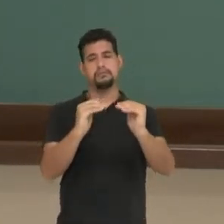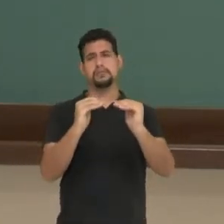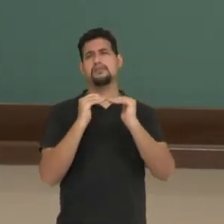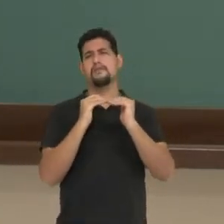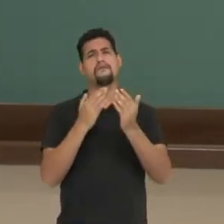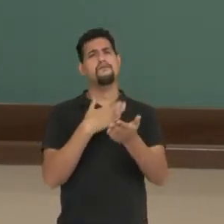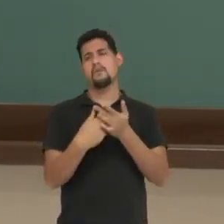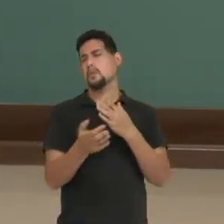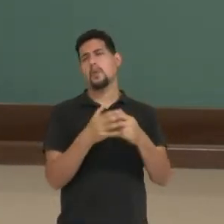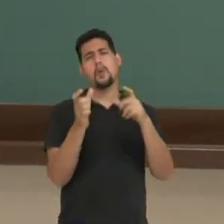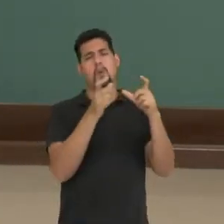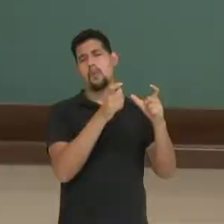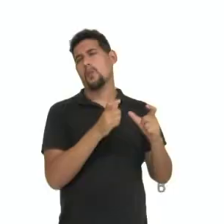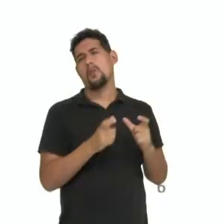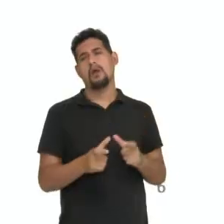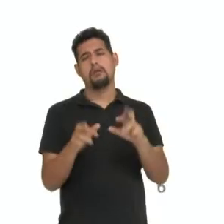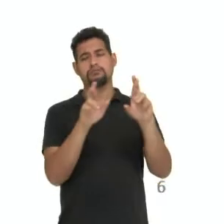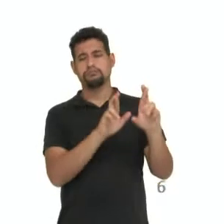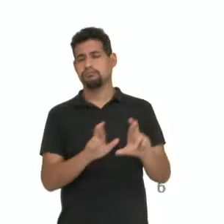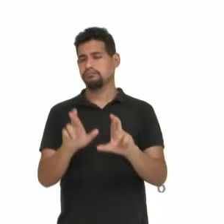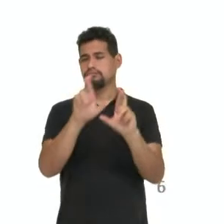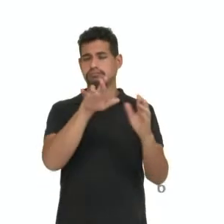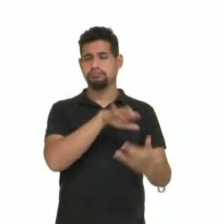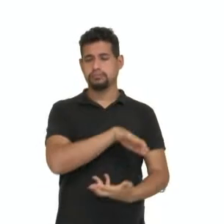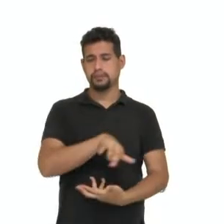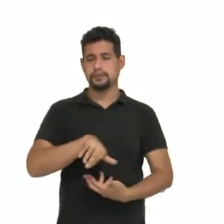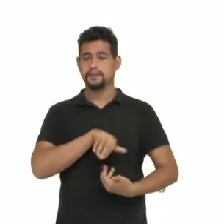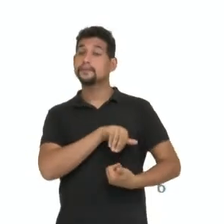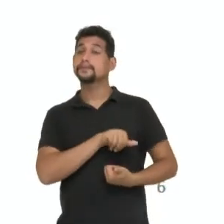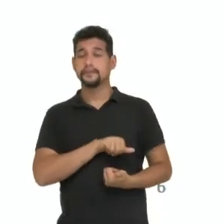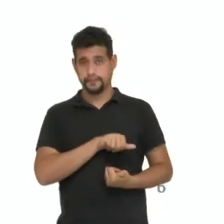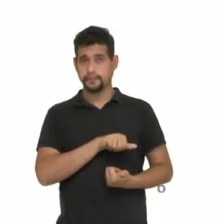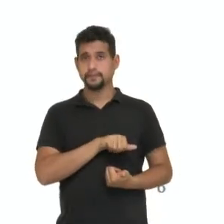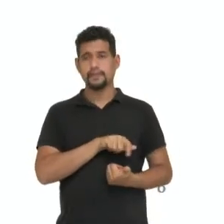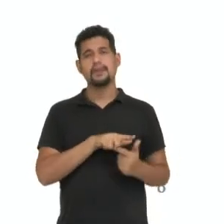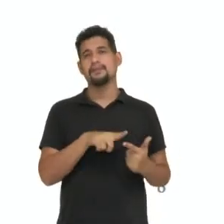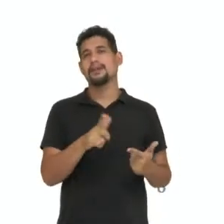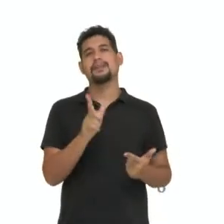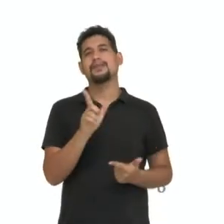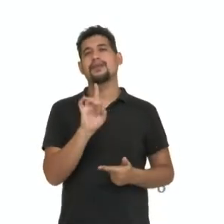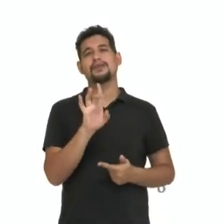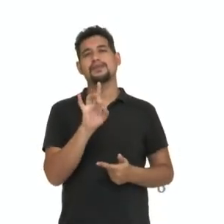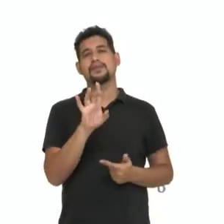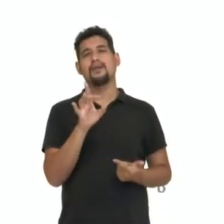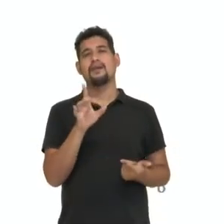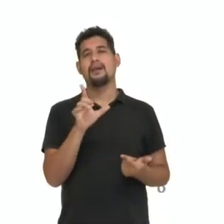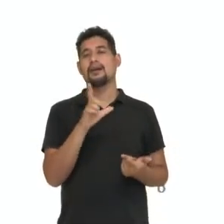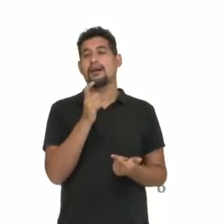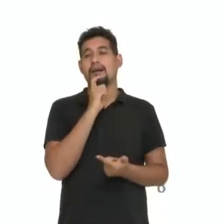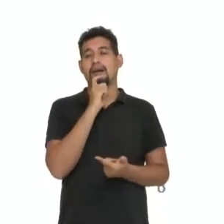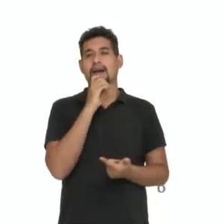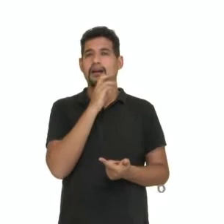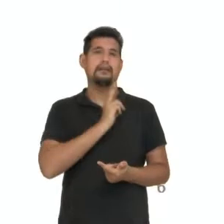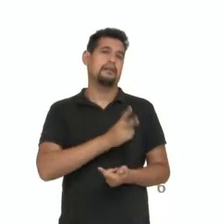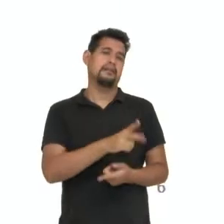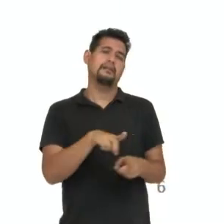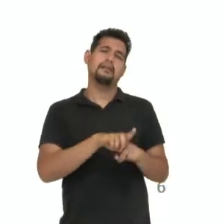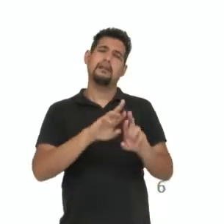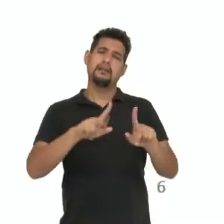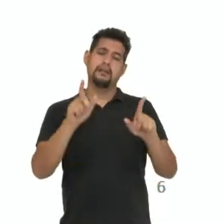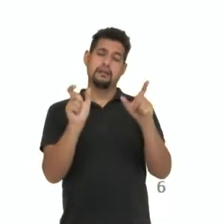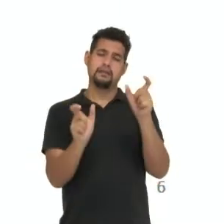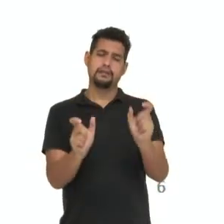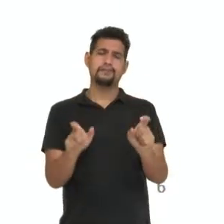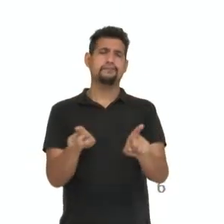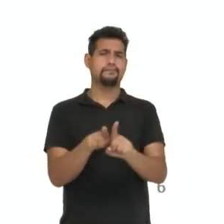presente em praticamente todas as regiões do planeta, tá? Então, é óbvio que não é só a temperatura constante, tem outras características